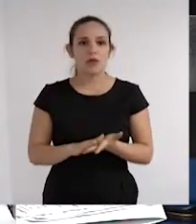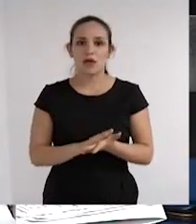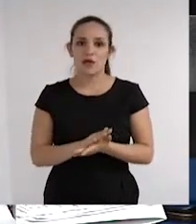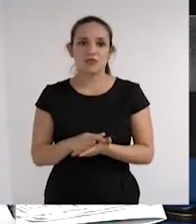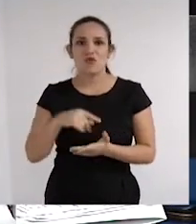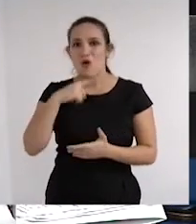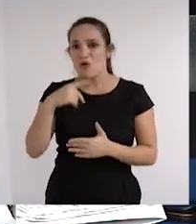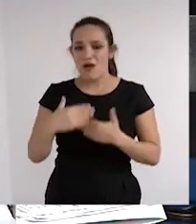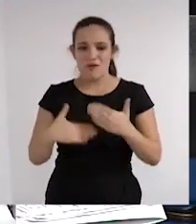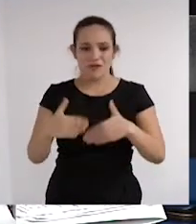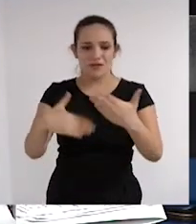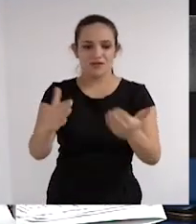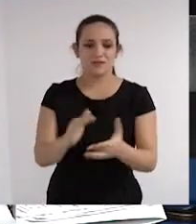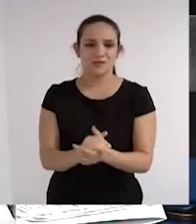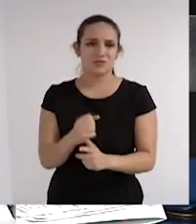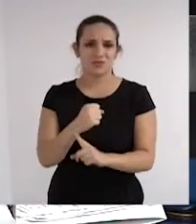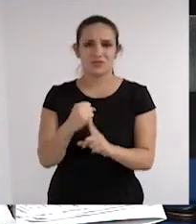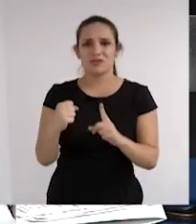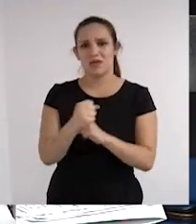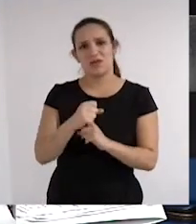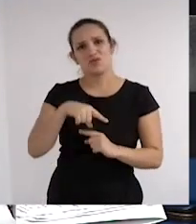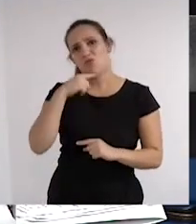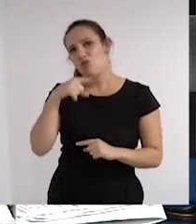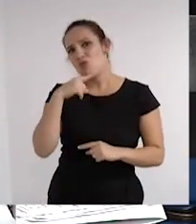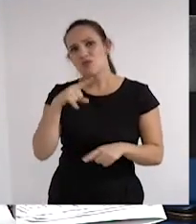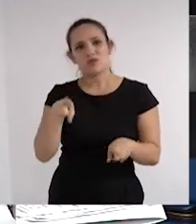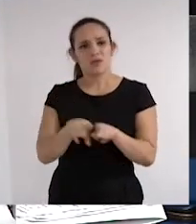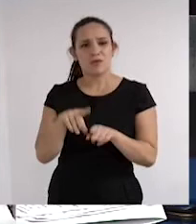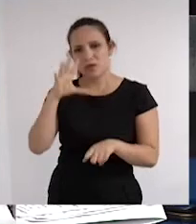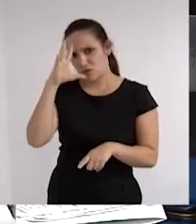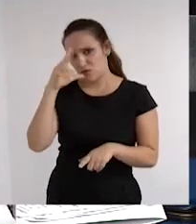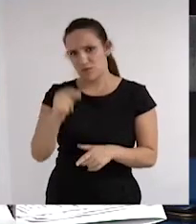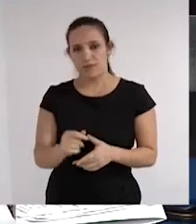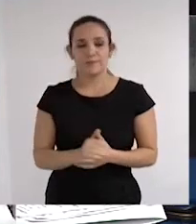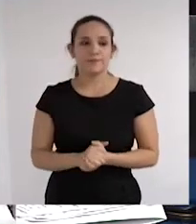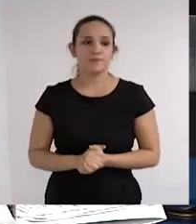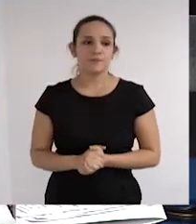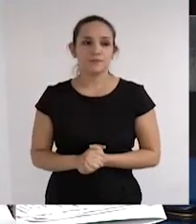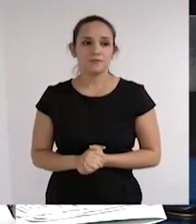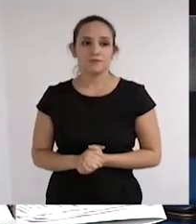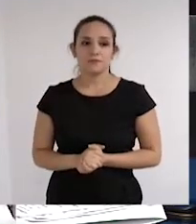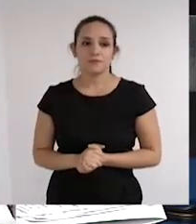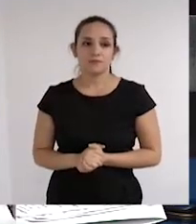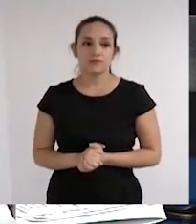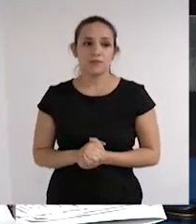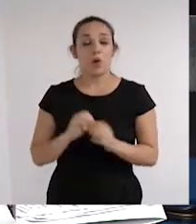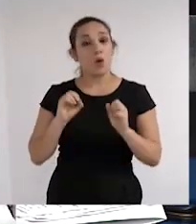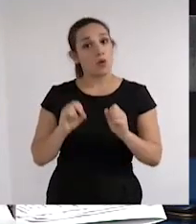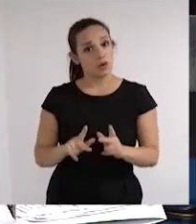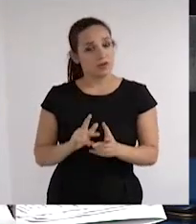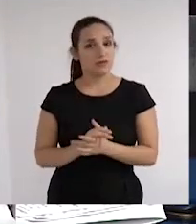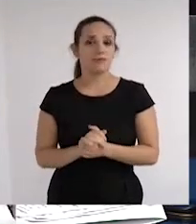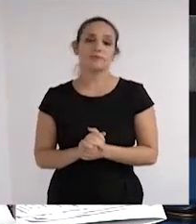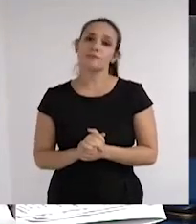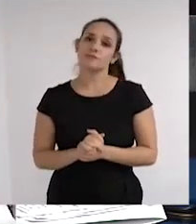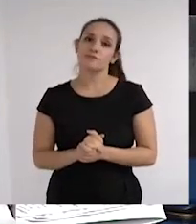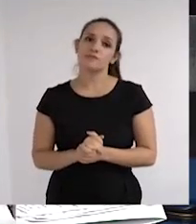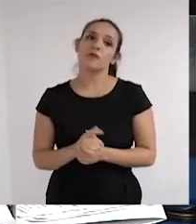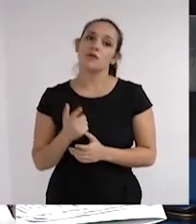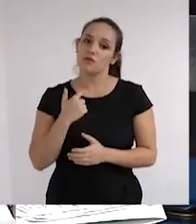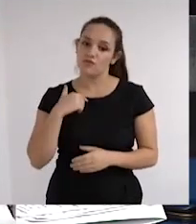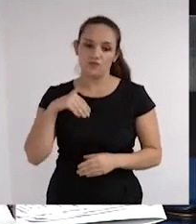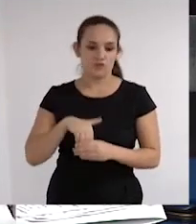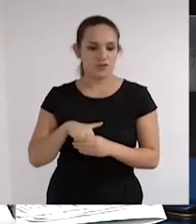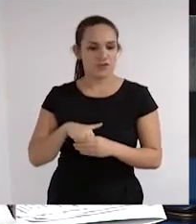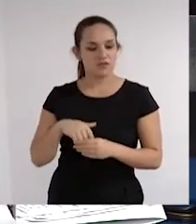fazer nem o debate com a própria sociedade em relação à reforma da Previdência. Então, deputado Amarildo, quando nós formulamos o meu